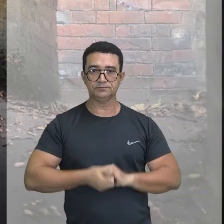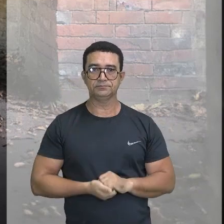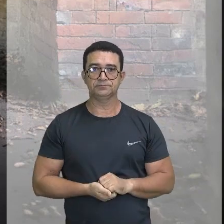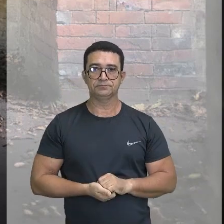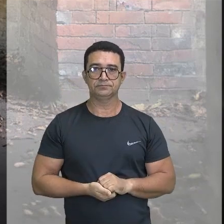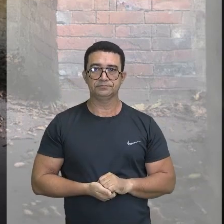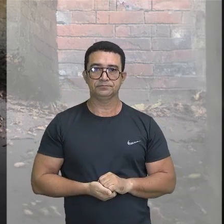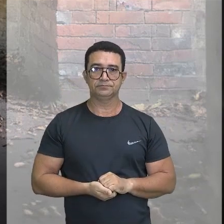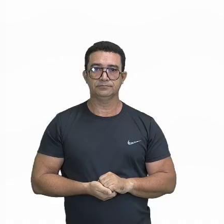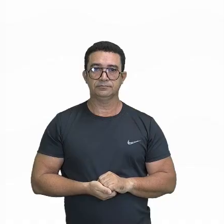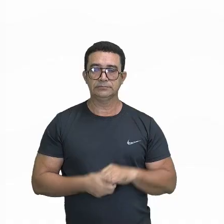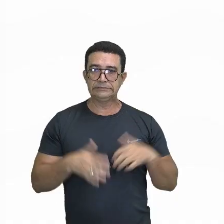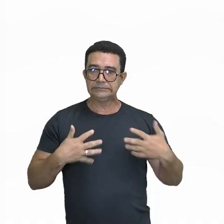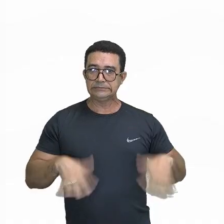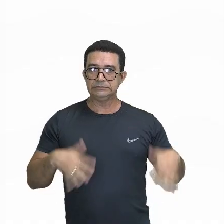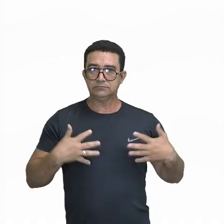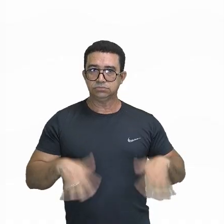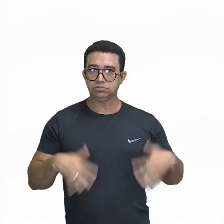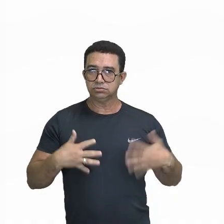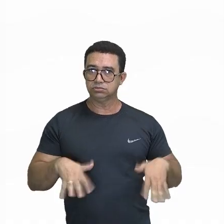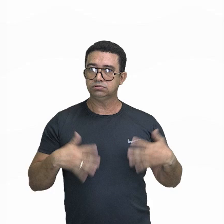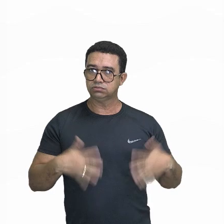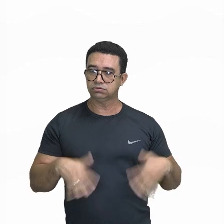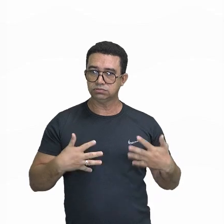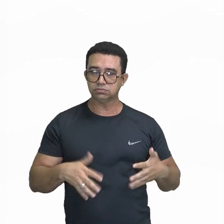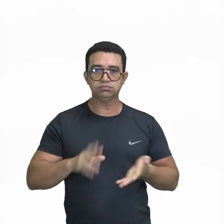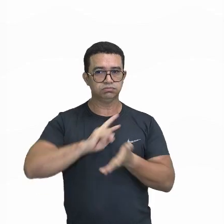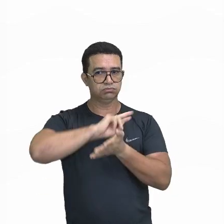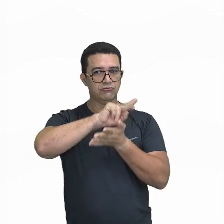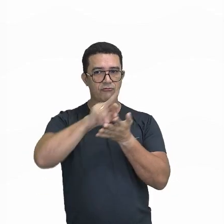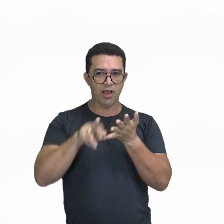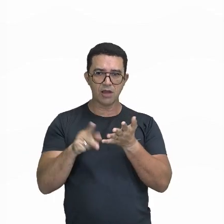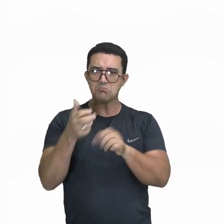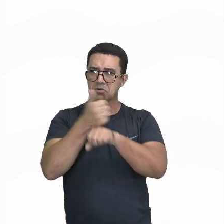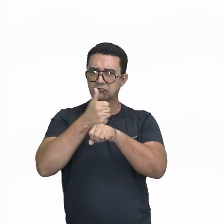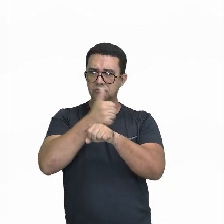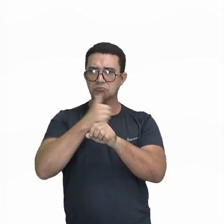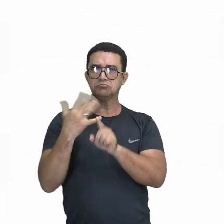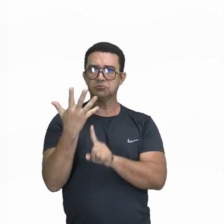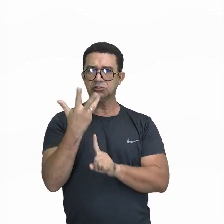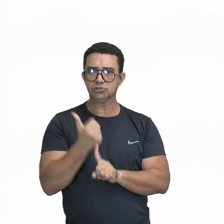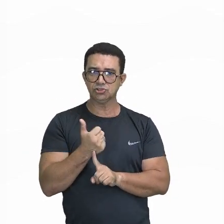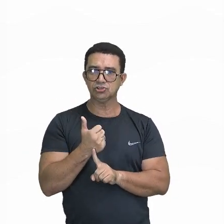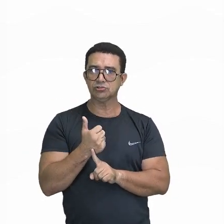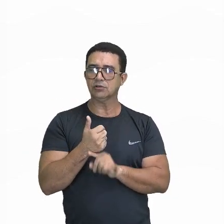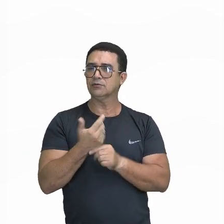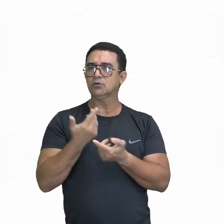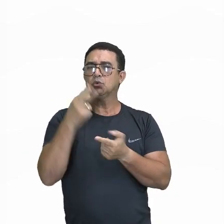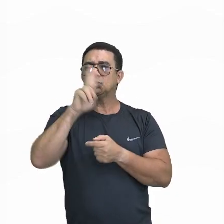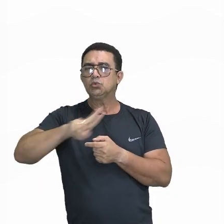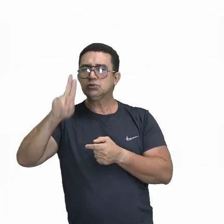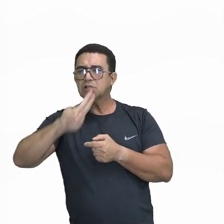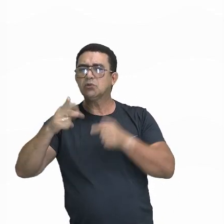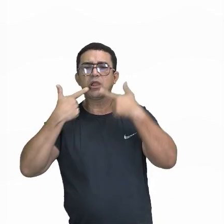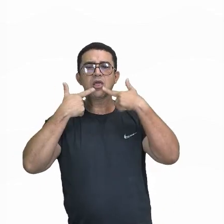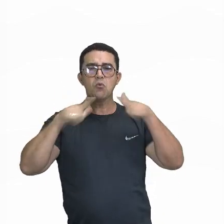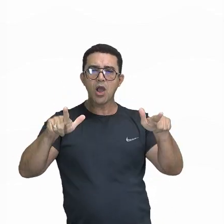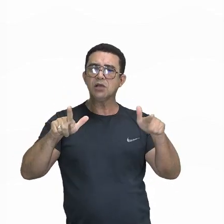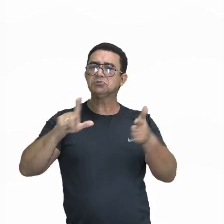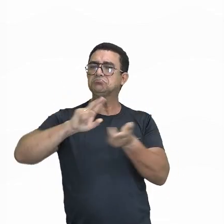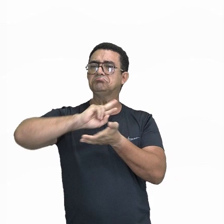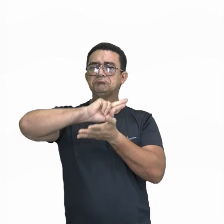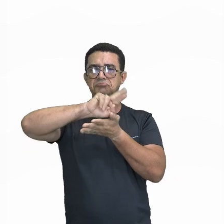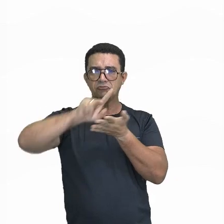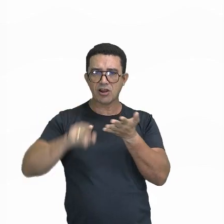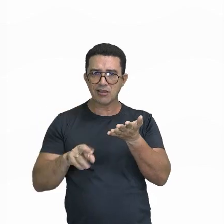Então, um enorme contingente de artistas em todo o mundo, operando linguagens variadas, compõe um